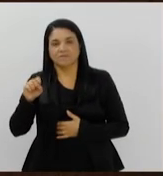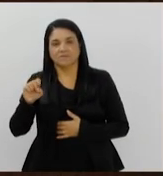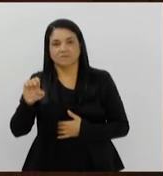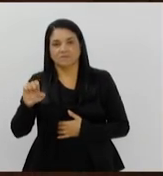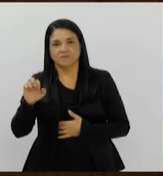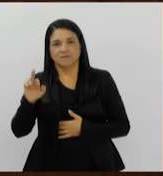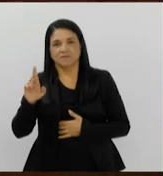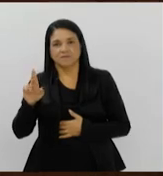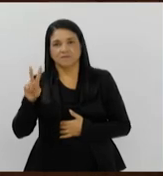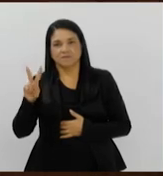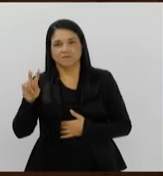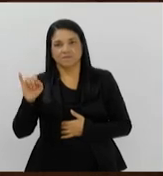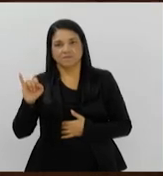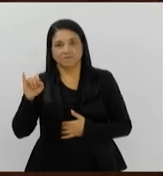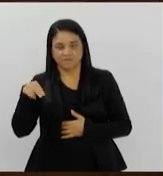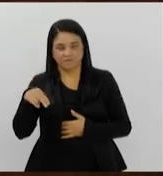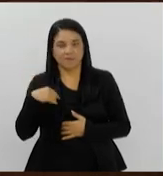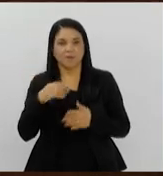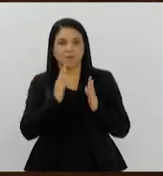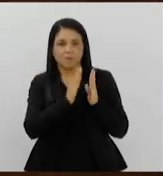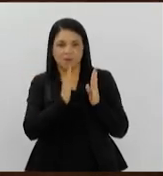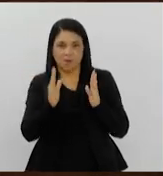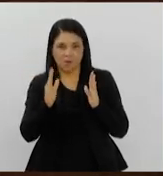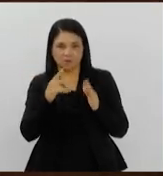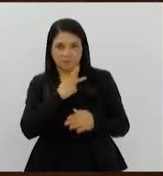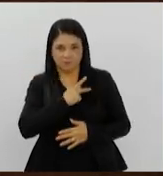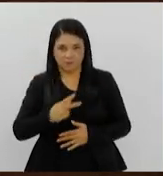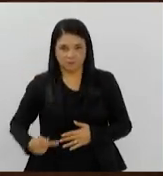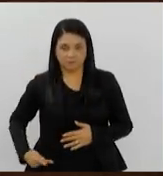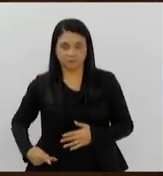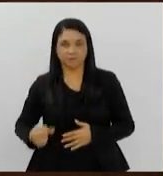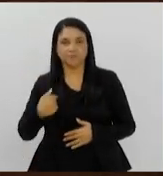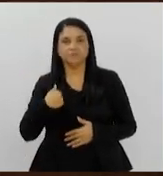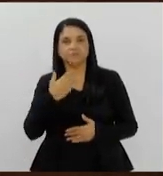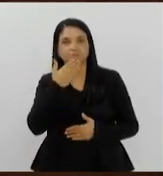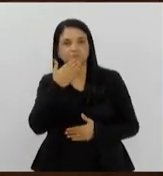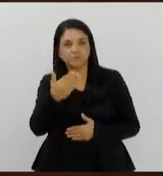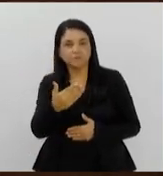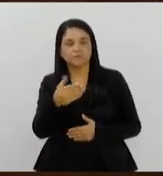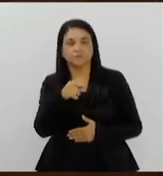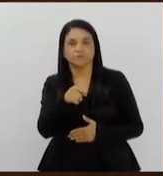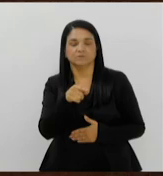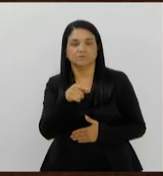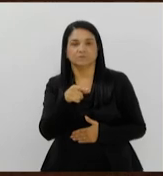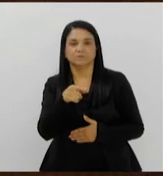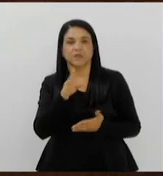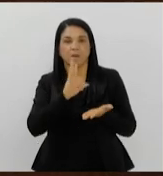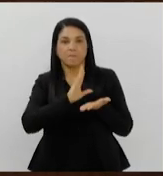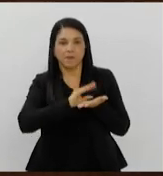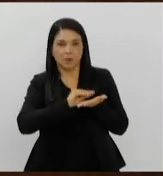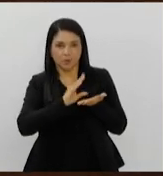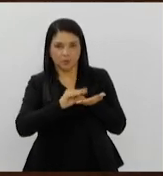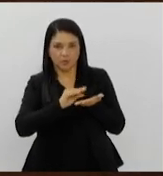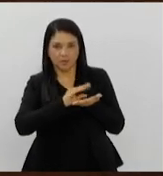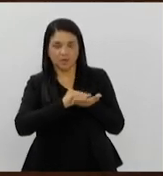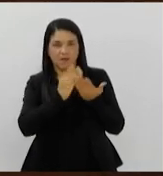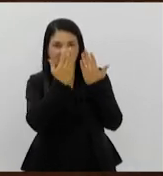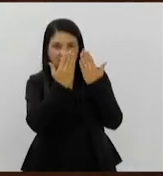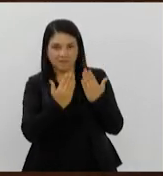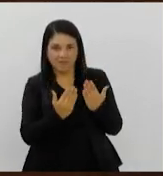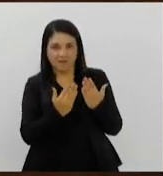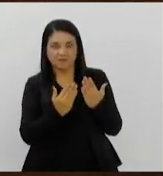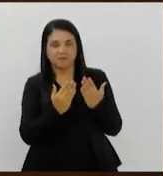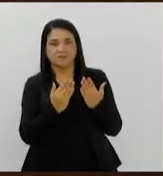Senhor presidente, eu quero fazer um pela ordem. Solicitando a Vossa Excelência que traga à pauta a análise dos